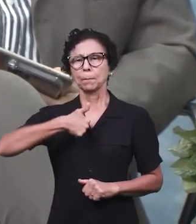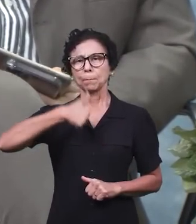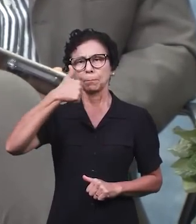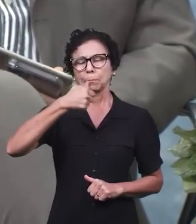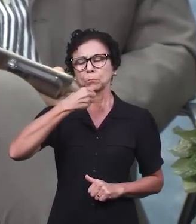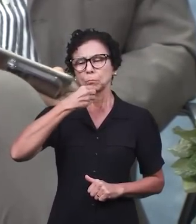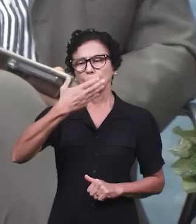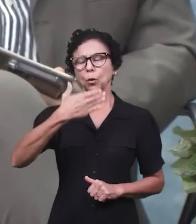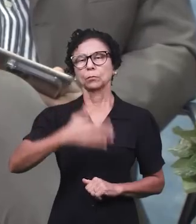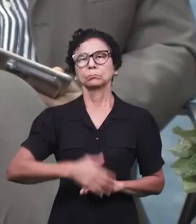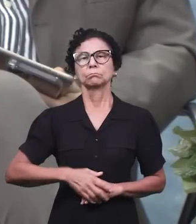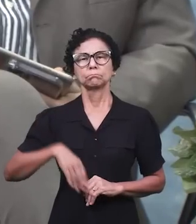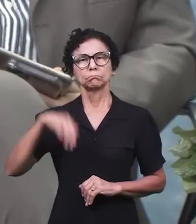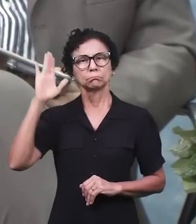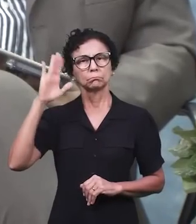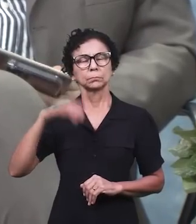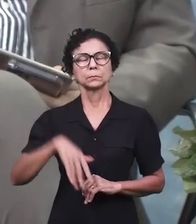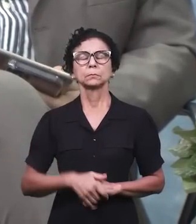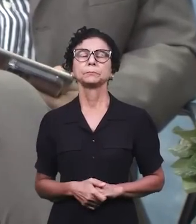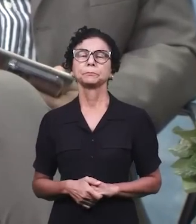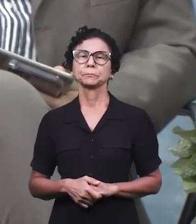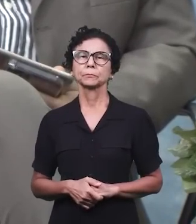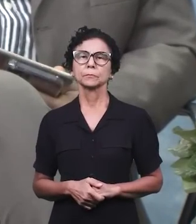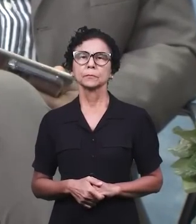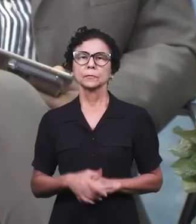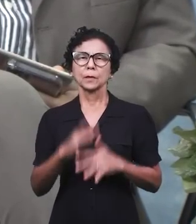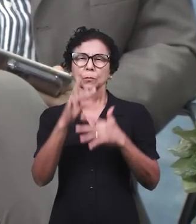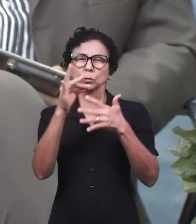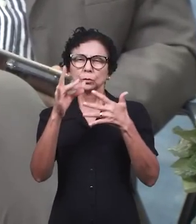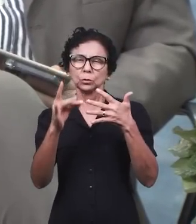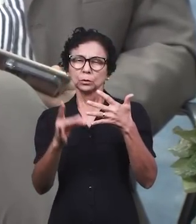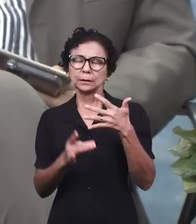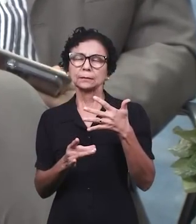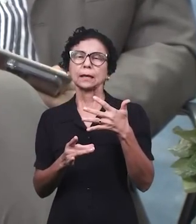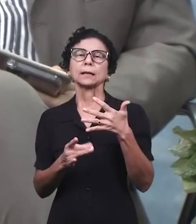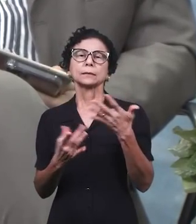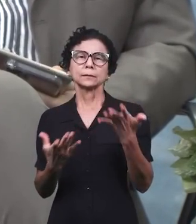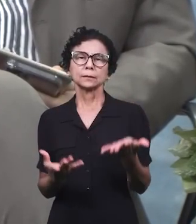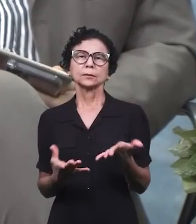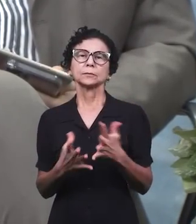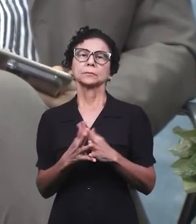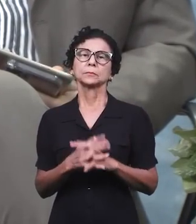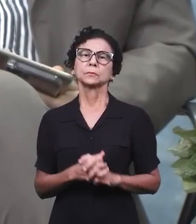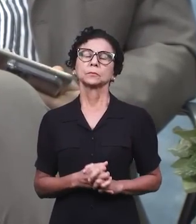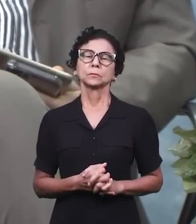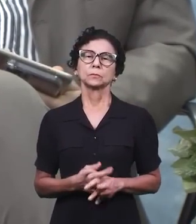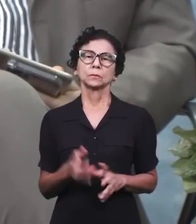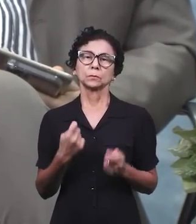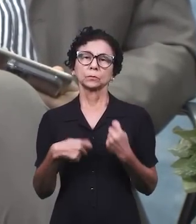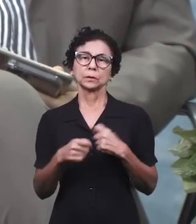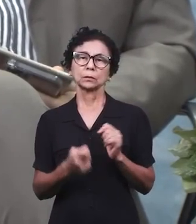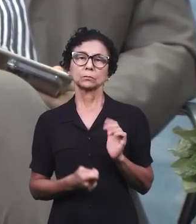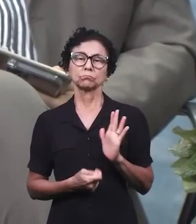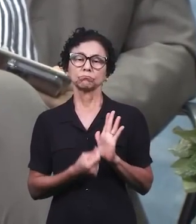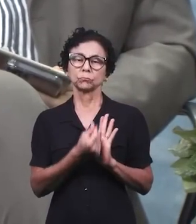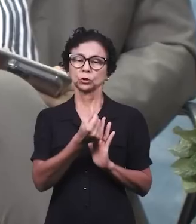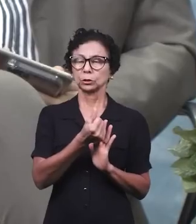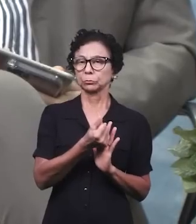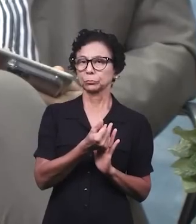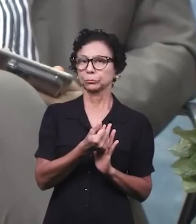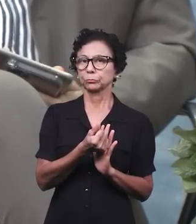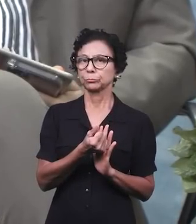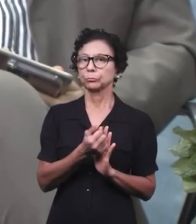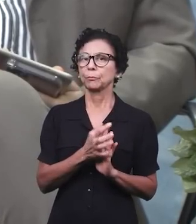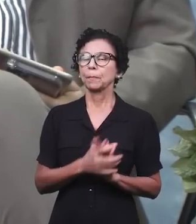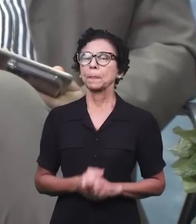equilíbrio, quer dizer, você tem todo um processo resultante desse equilíbrio naquilo que talvez o mais difícil,